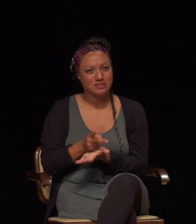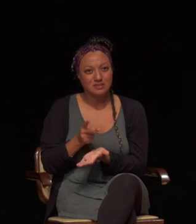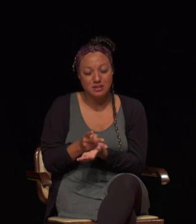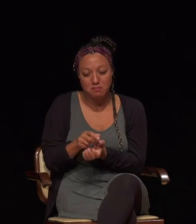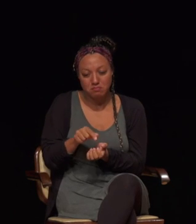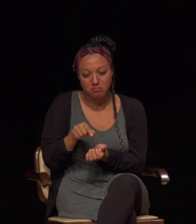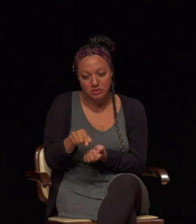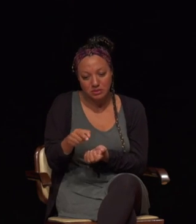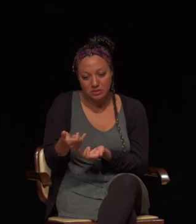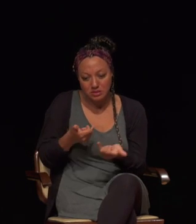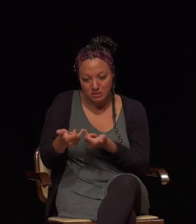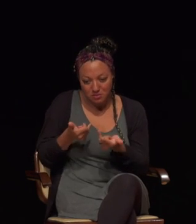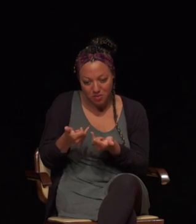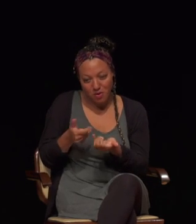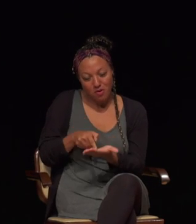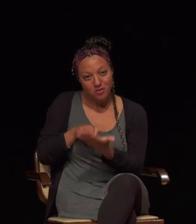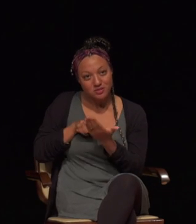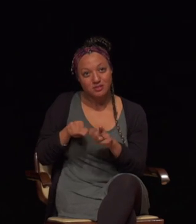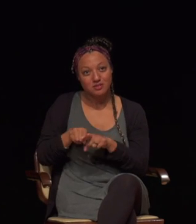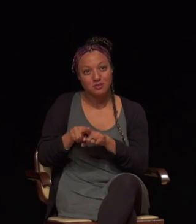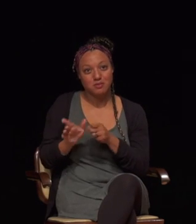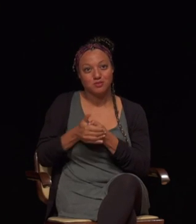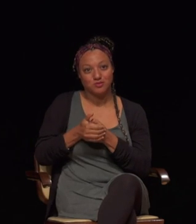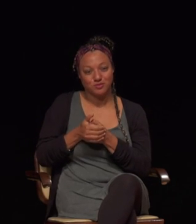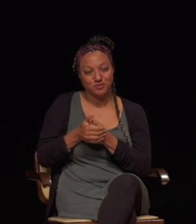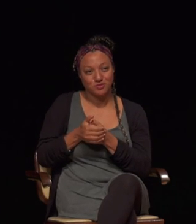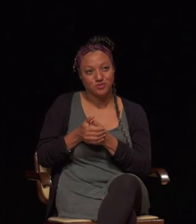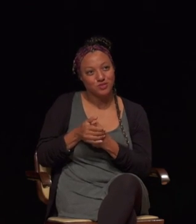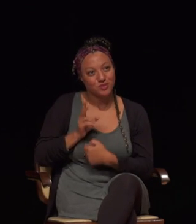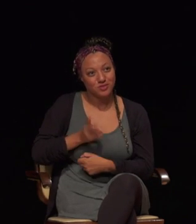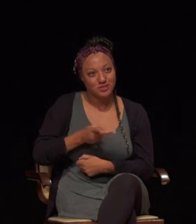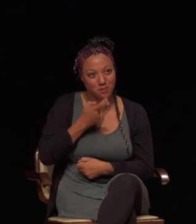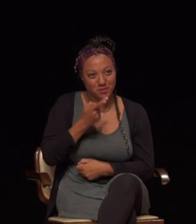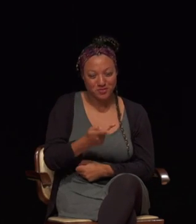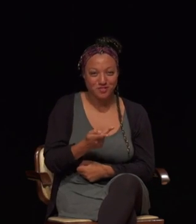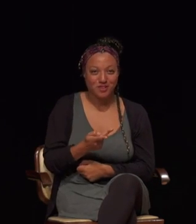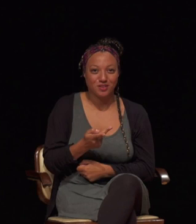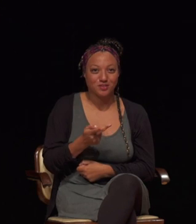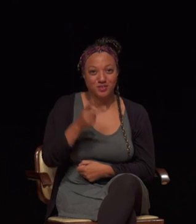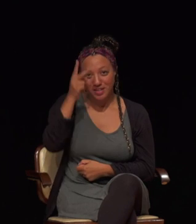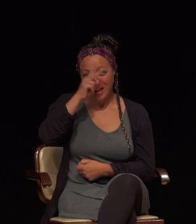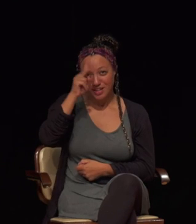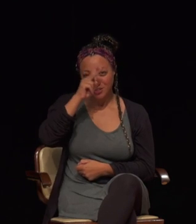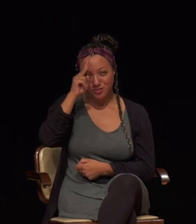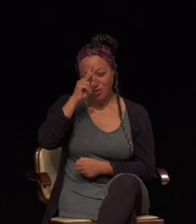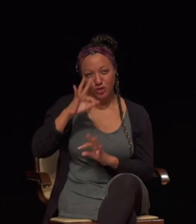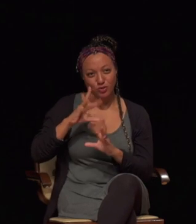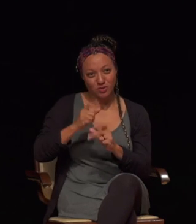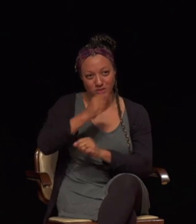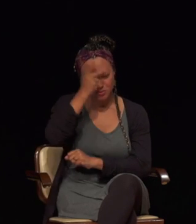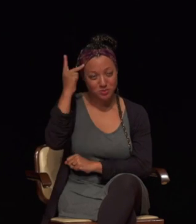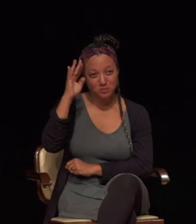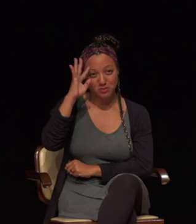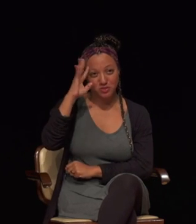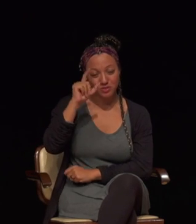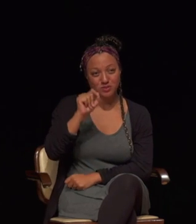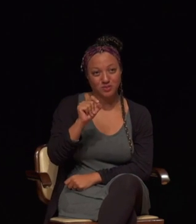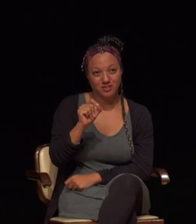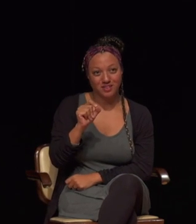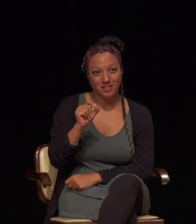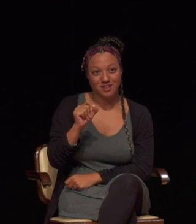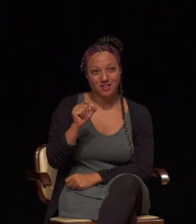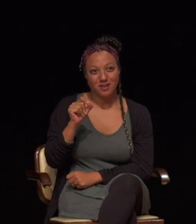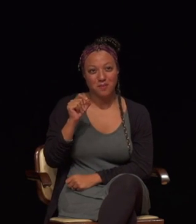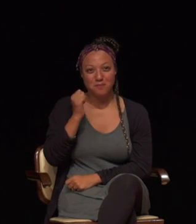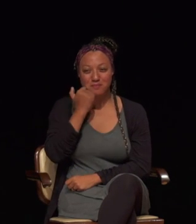falam e que escondem aí eu sempre digo já é quase um jargão meu que história todo mundo imagina que história é uma ciência